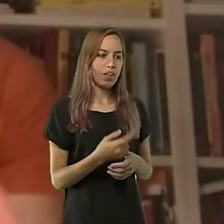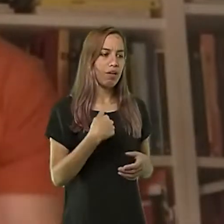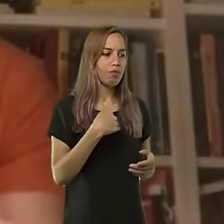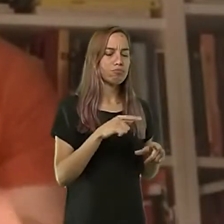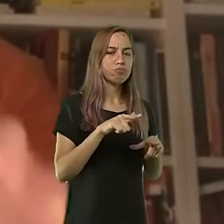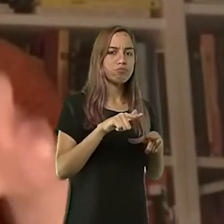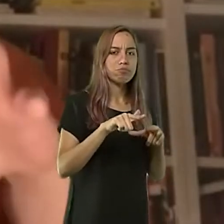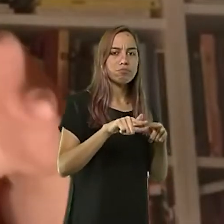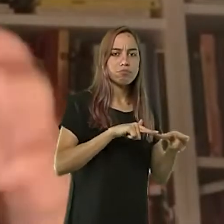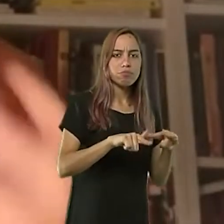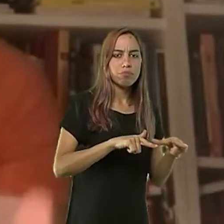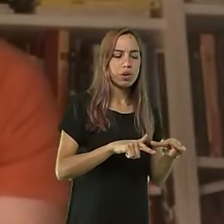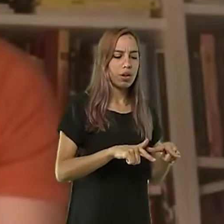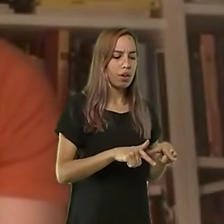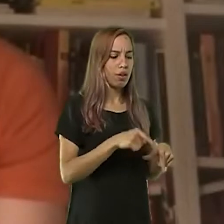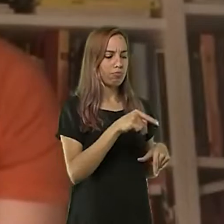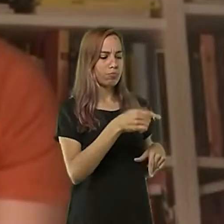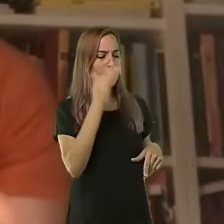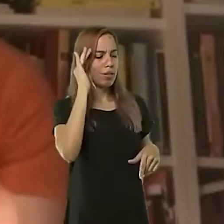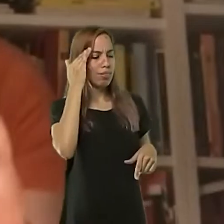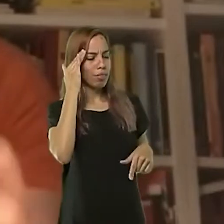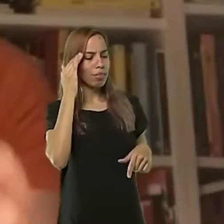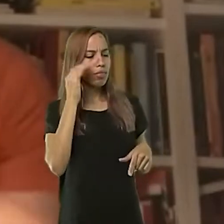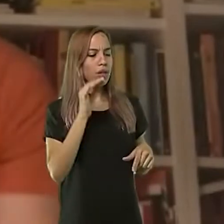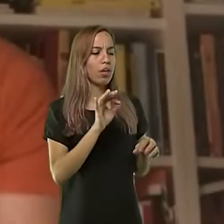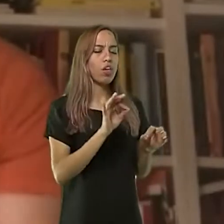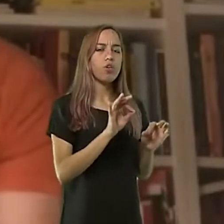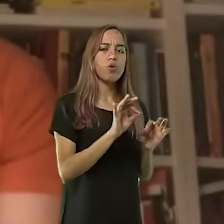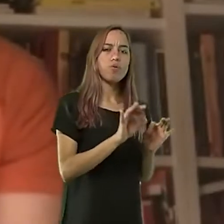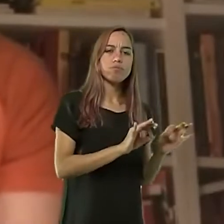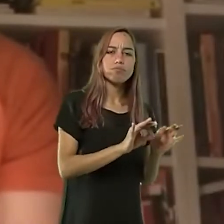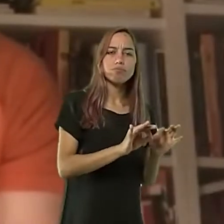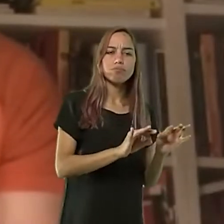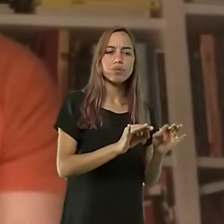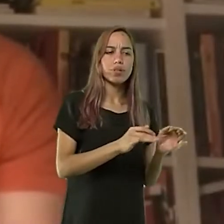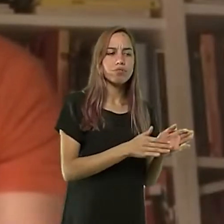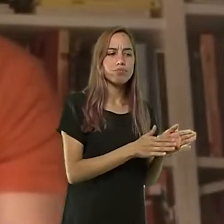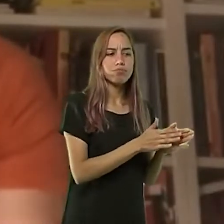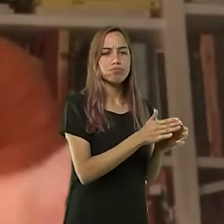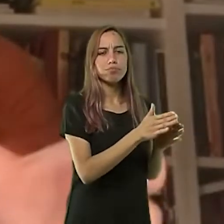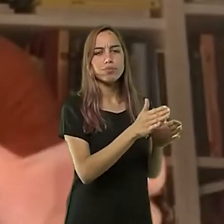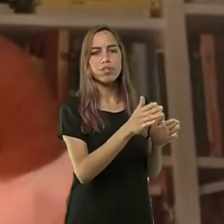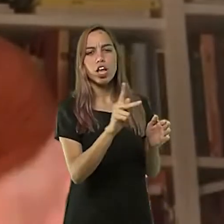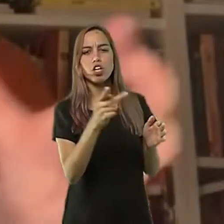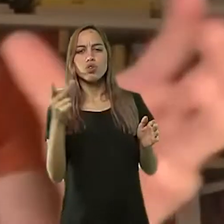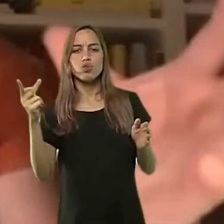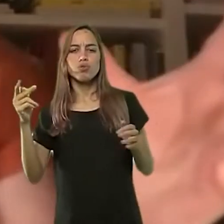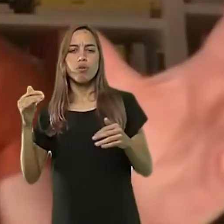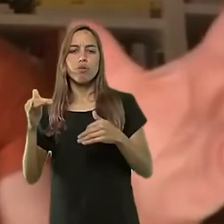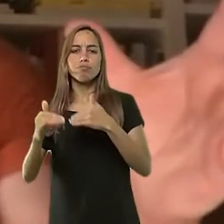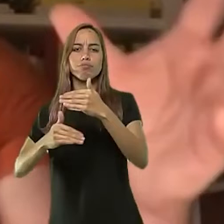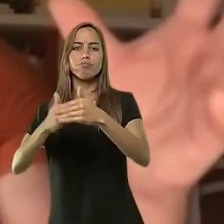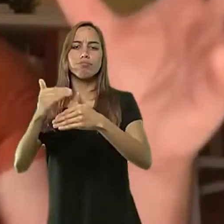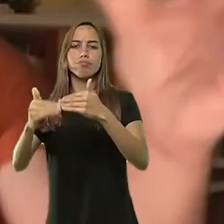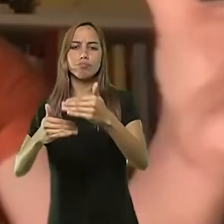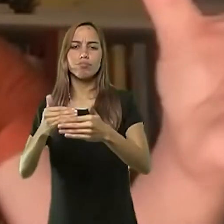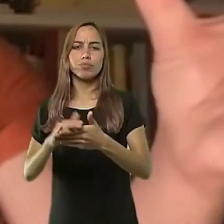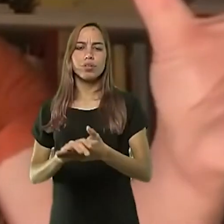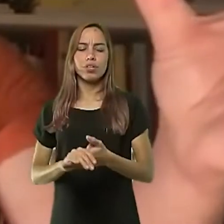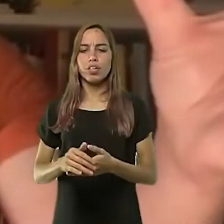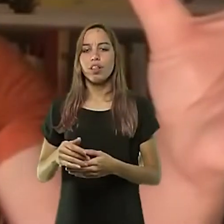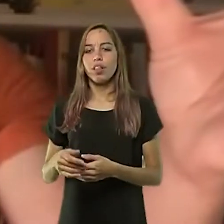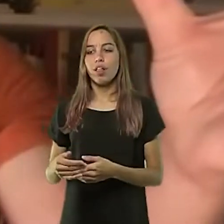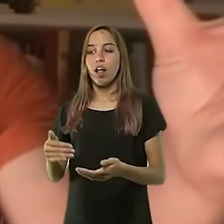por criar um contexto, começo por criar uma ambiência e dessa ambiência eu tenho o resultado, tenho mais ou menos o